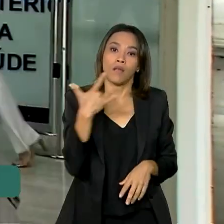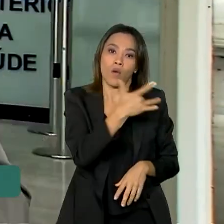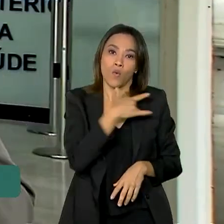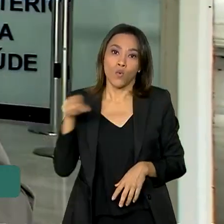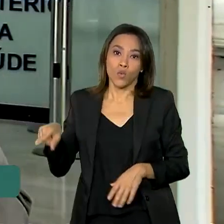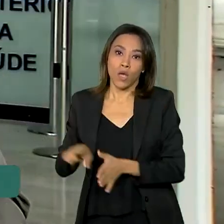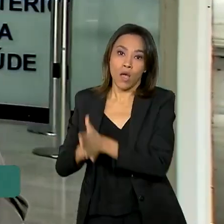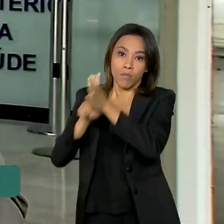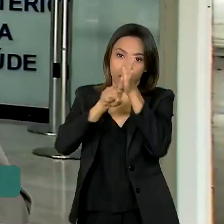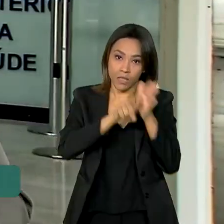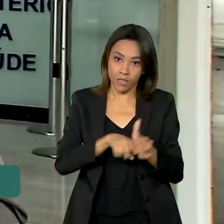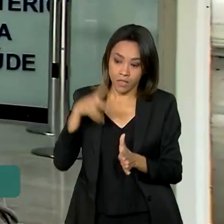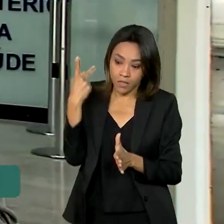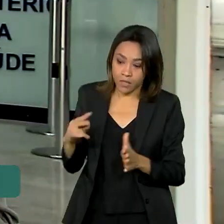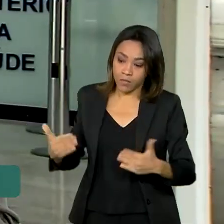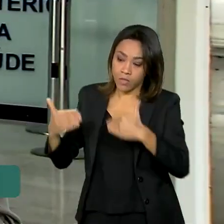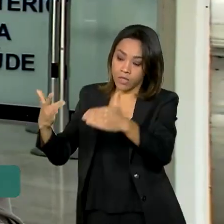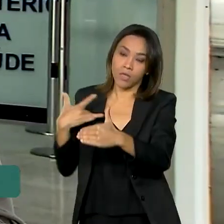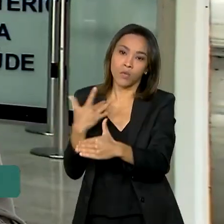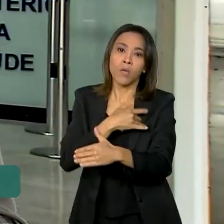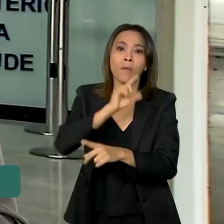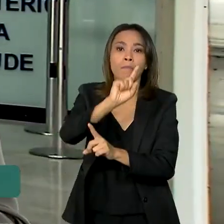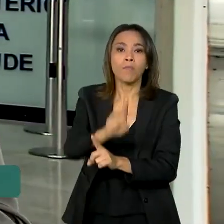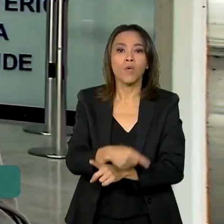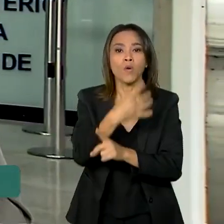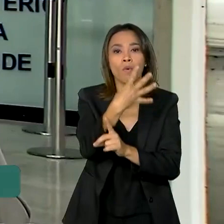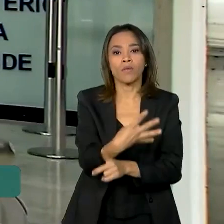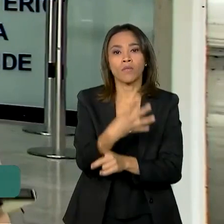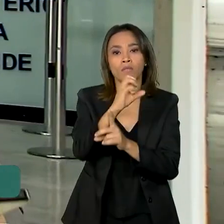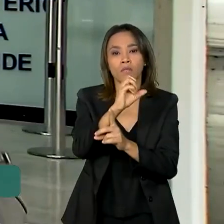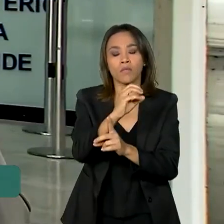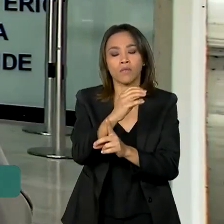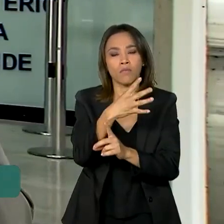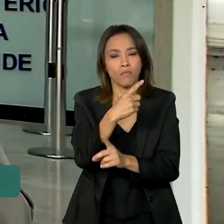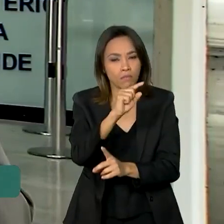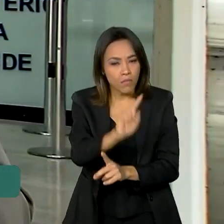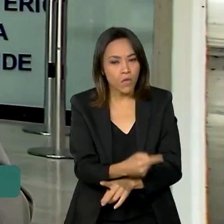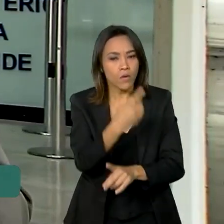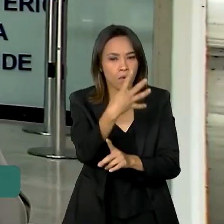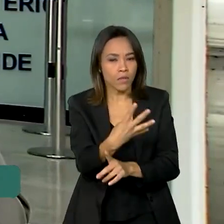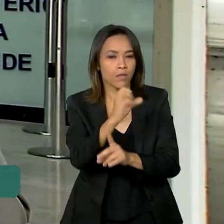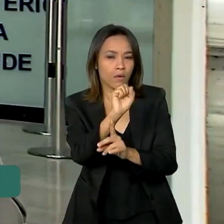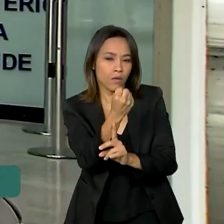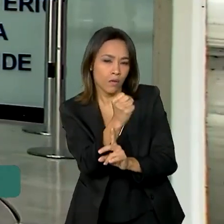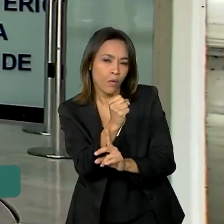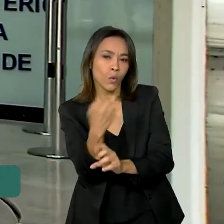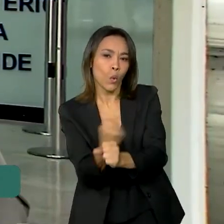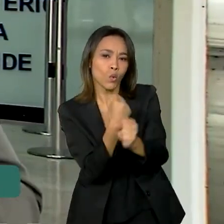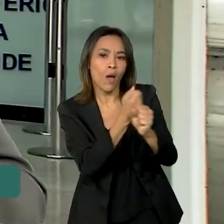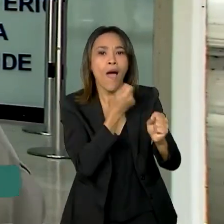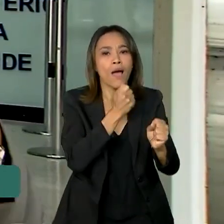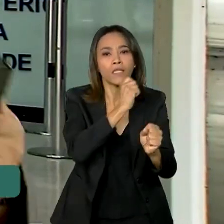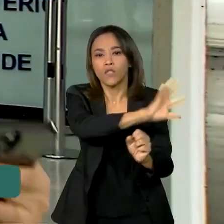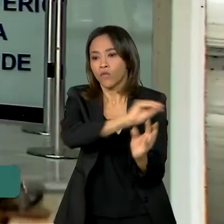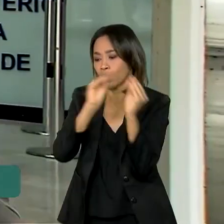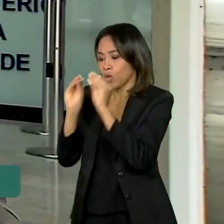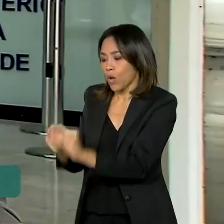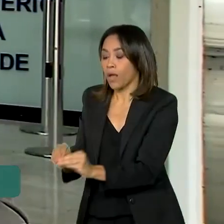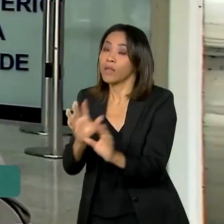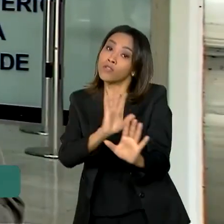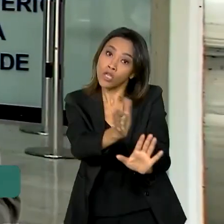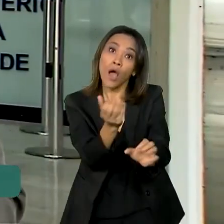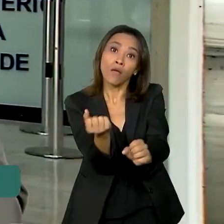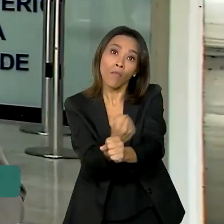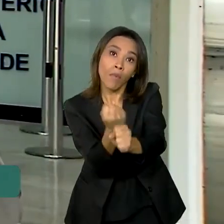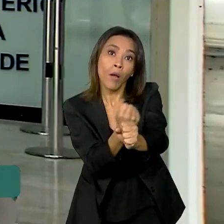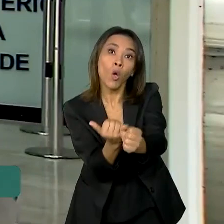da Saúde, como você apontou, 1.448 obras ainda não foram incluídas no sistema. São obras que foram iniciadas em algum momento e